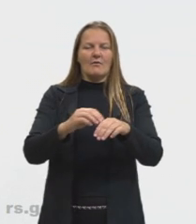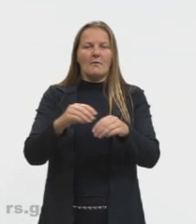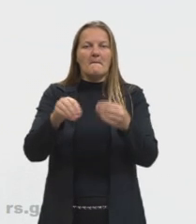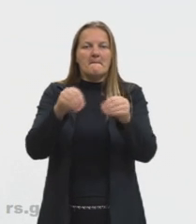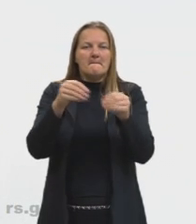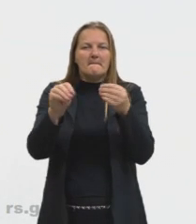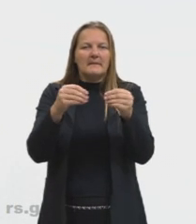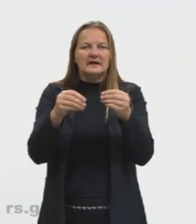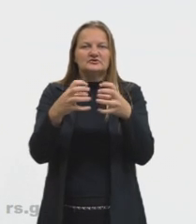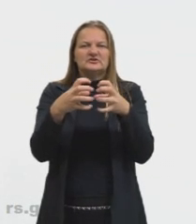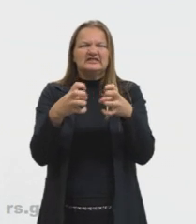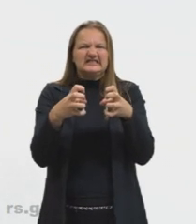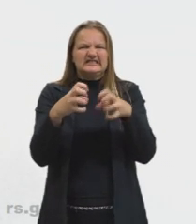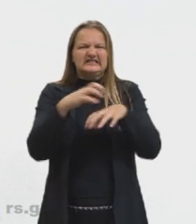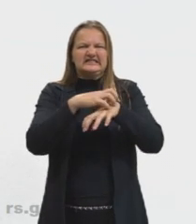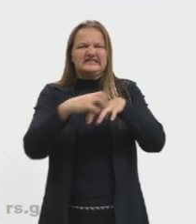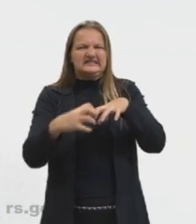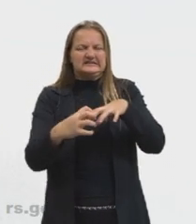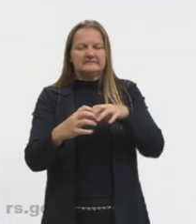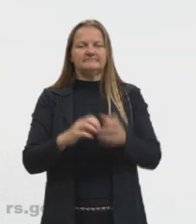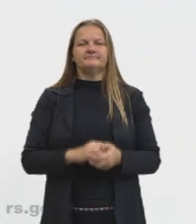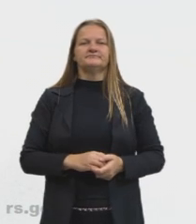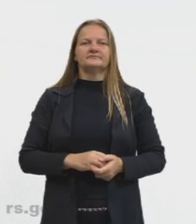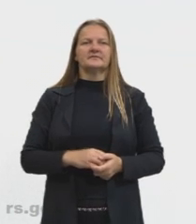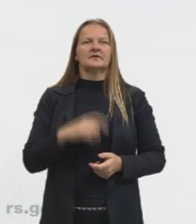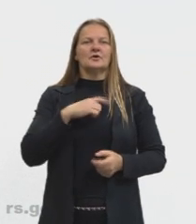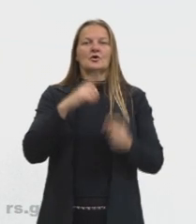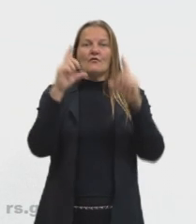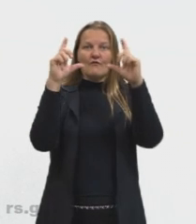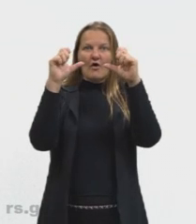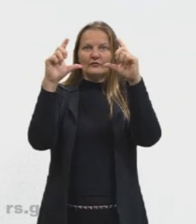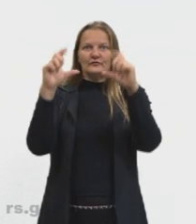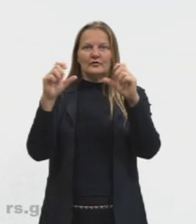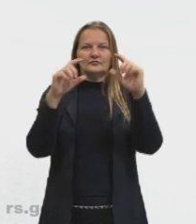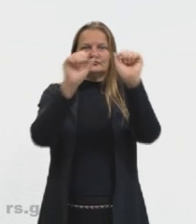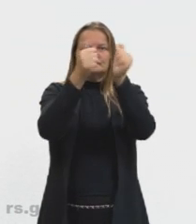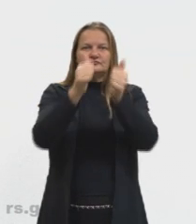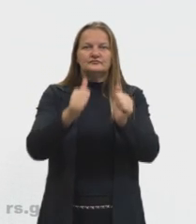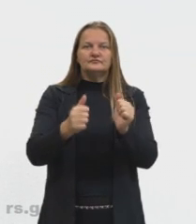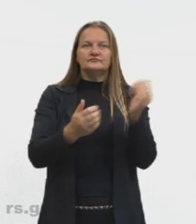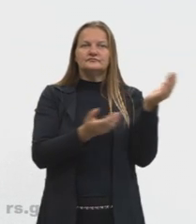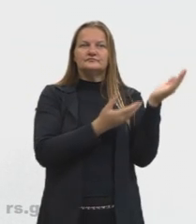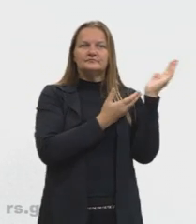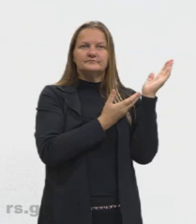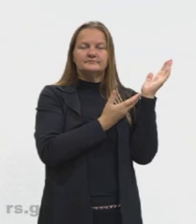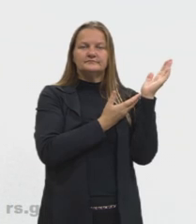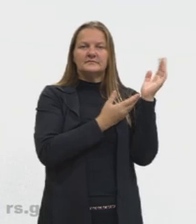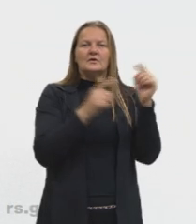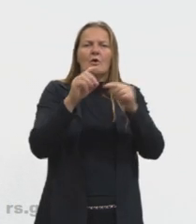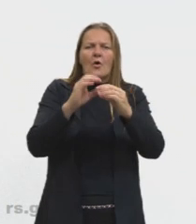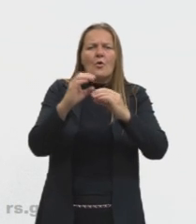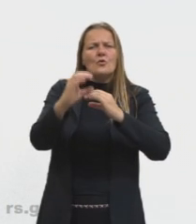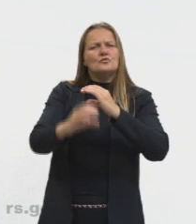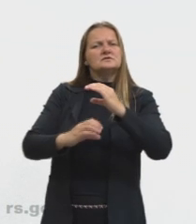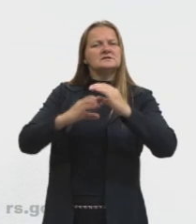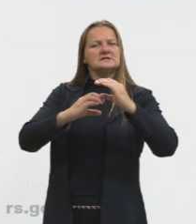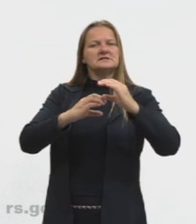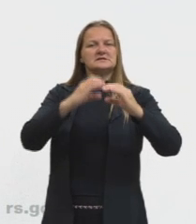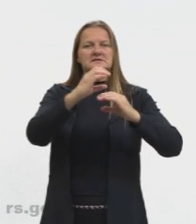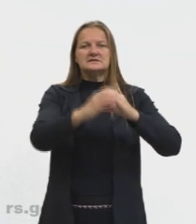principalmente acreditar gurizada eu trouxe para vocês duas imagens e sobre o ciclo hidrológico da gurizada